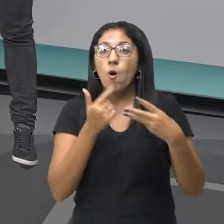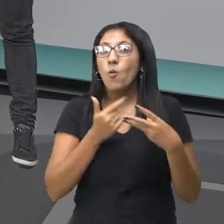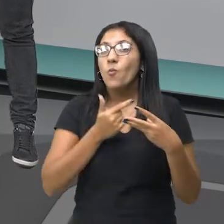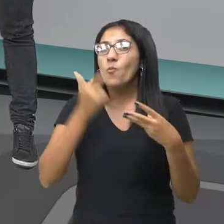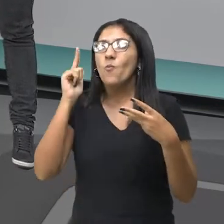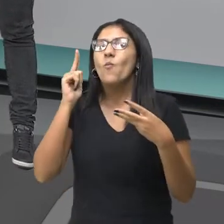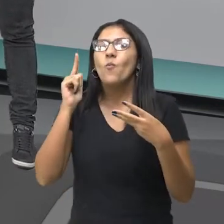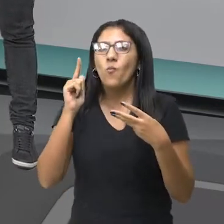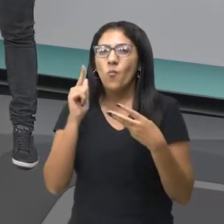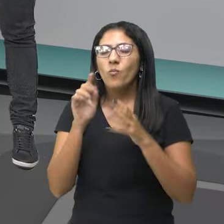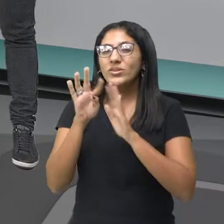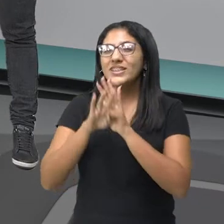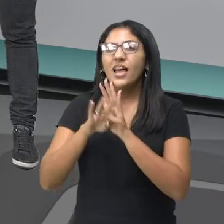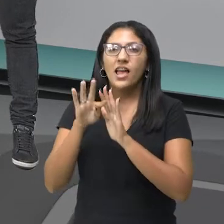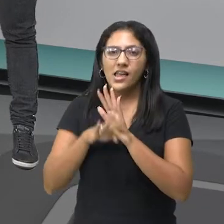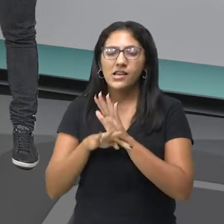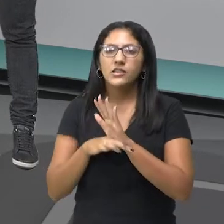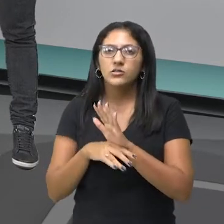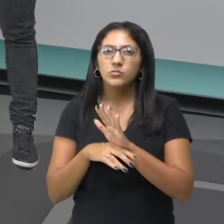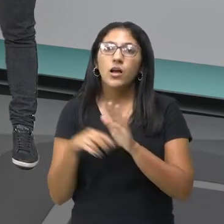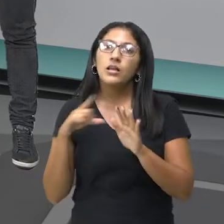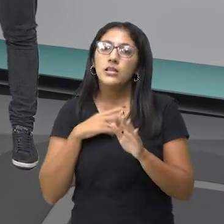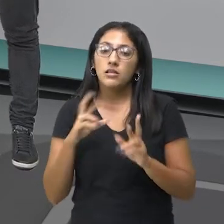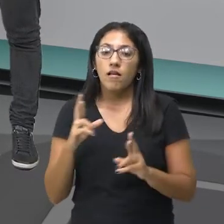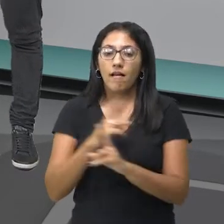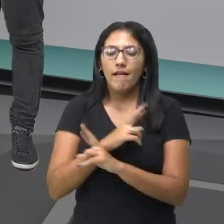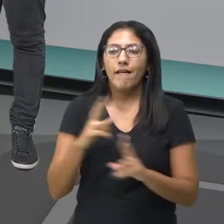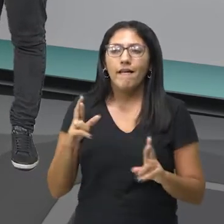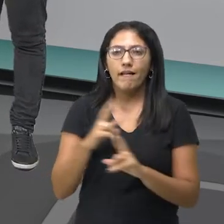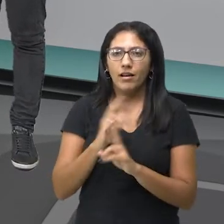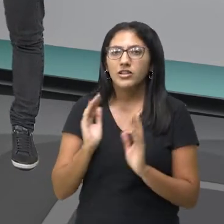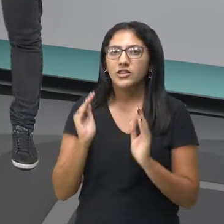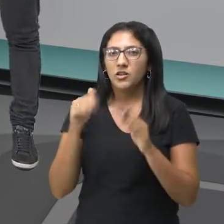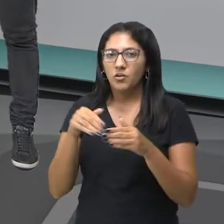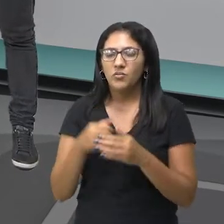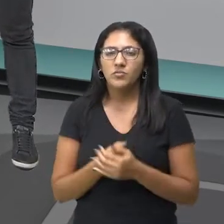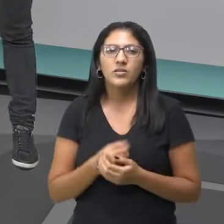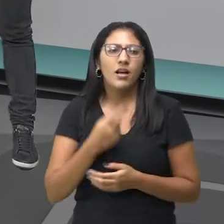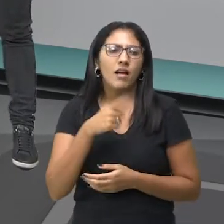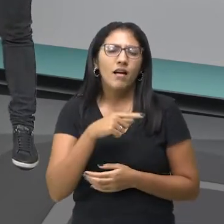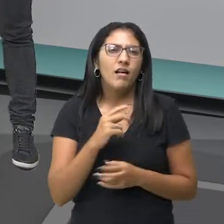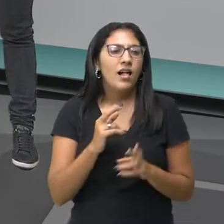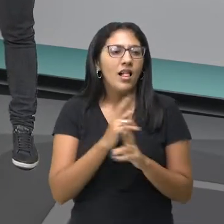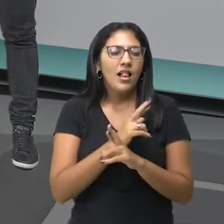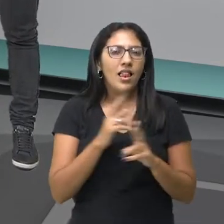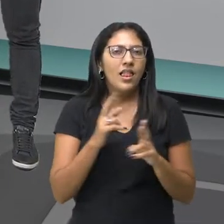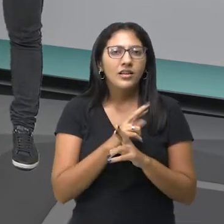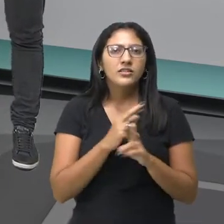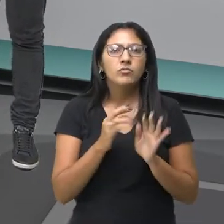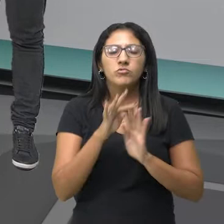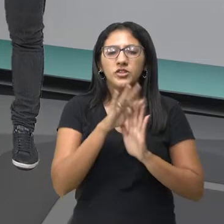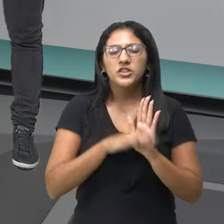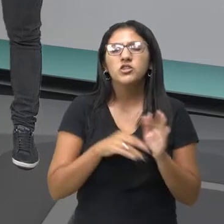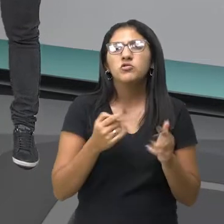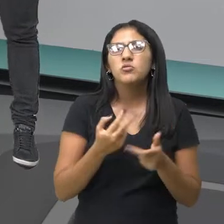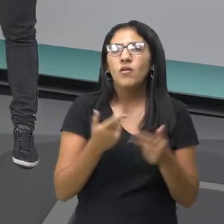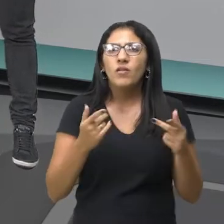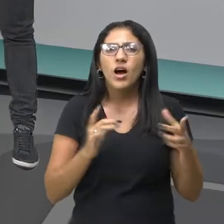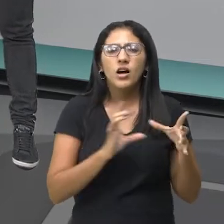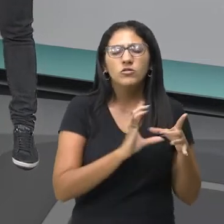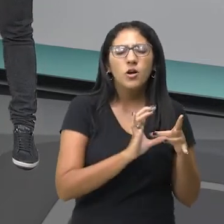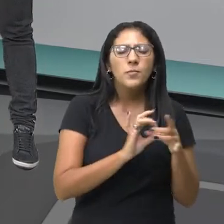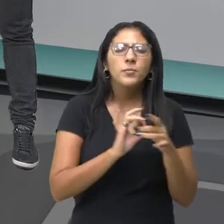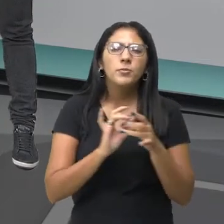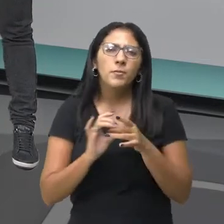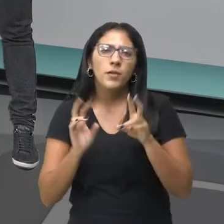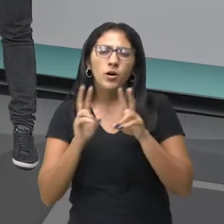textos que são relacionados a esse texto. Há aqui um meio de intertextualidade com relação ao tema, com relação